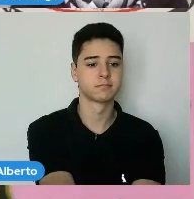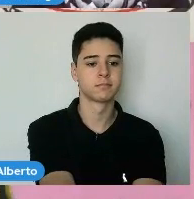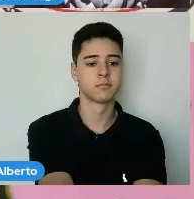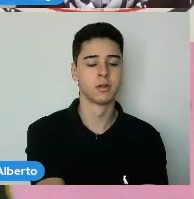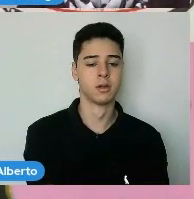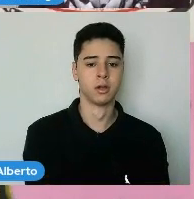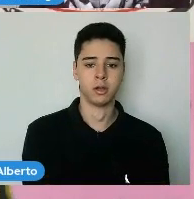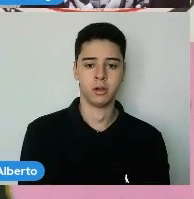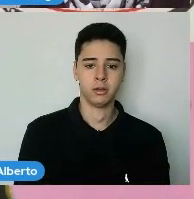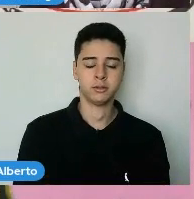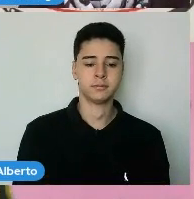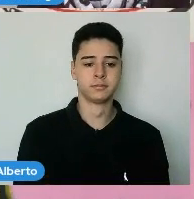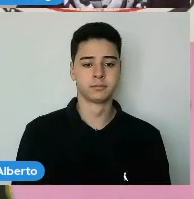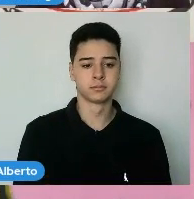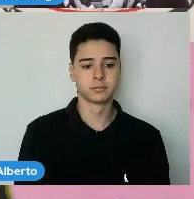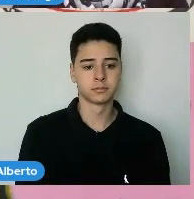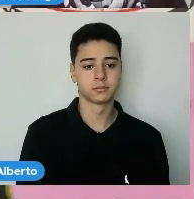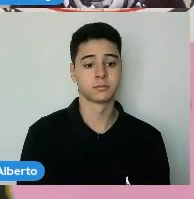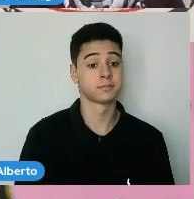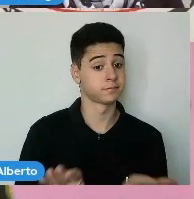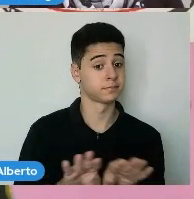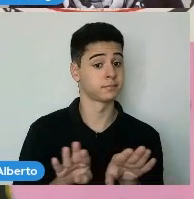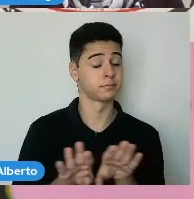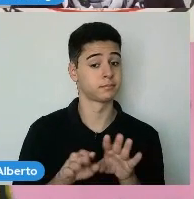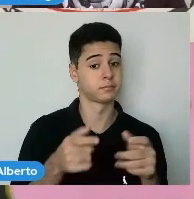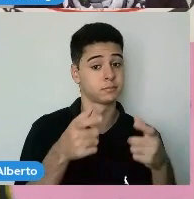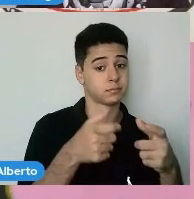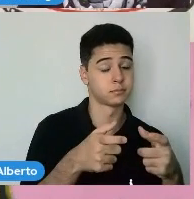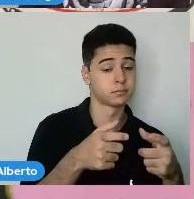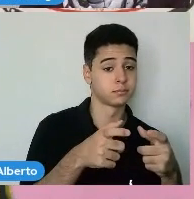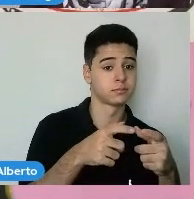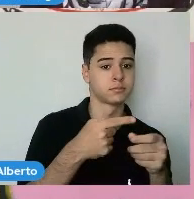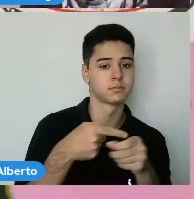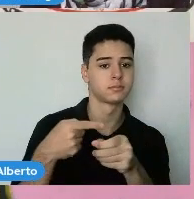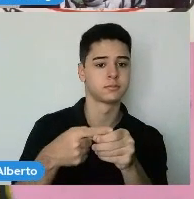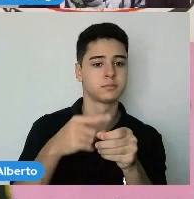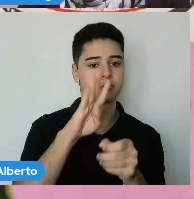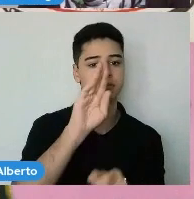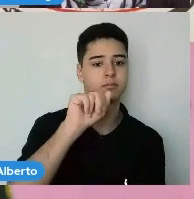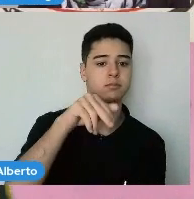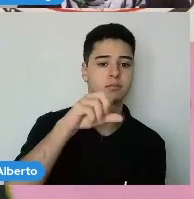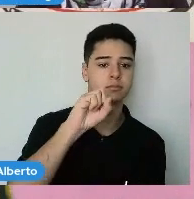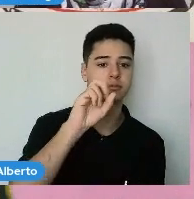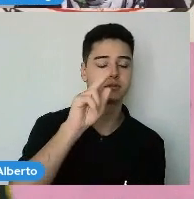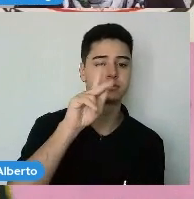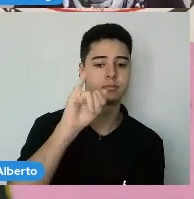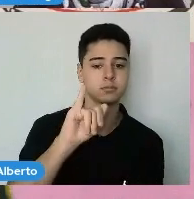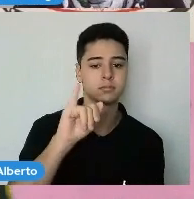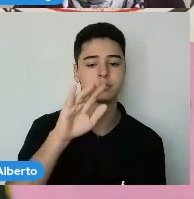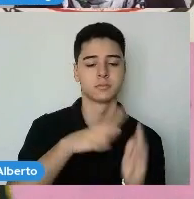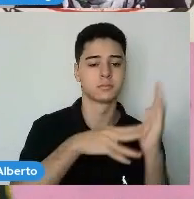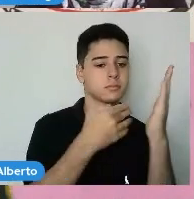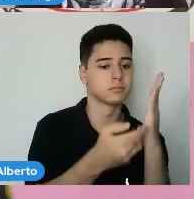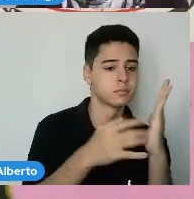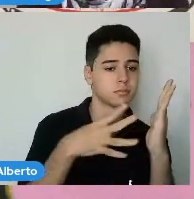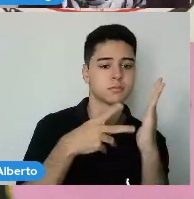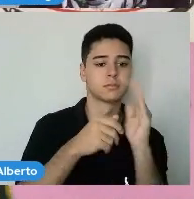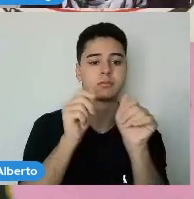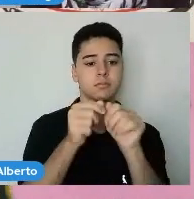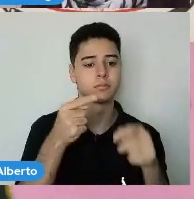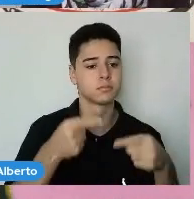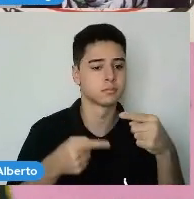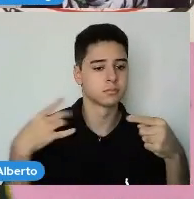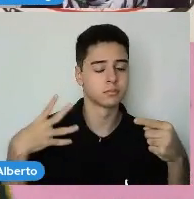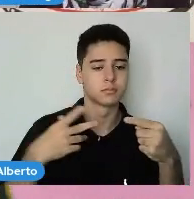E também nesse lugar aí da arte urbana, a gente tem o Banksy, que é grafiteiro, pintor, ativista político, diretor